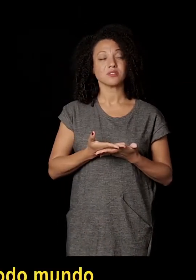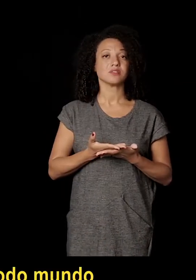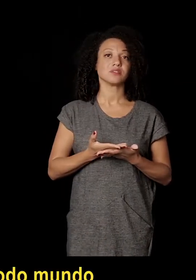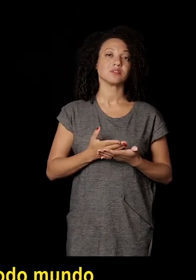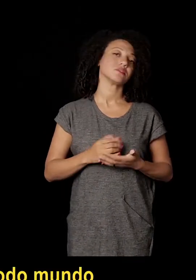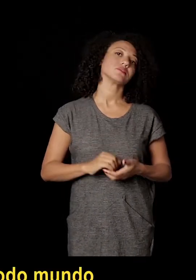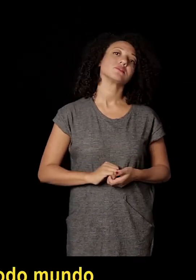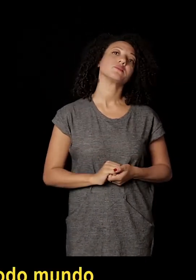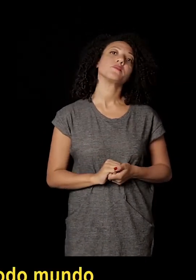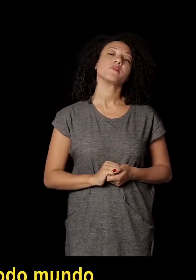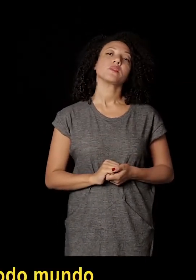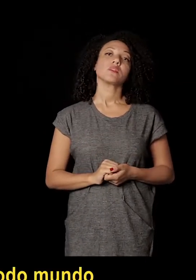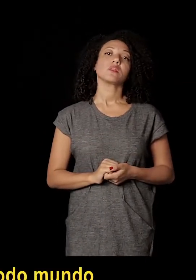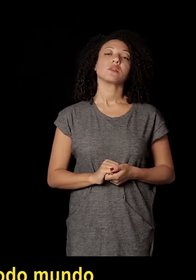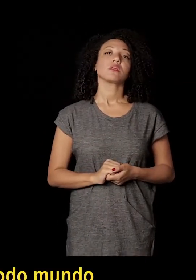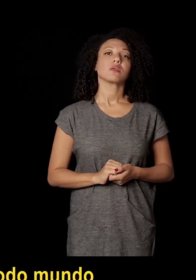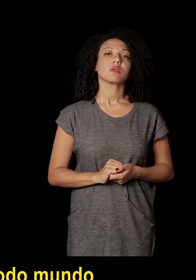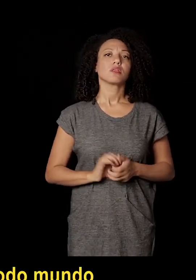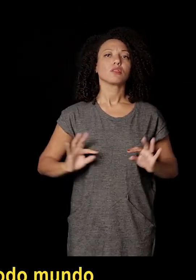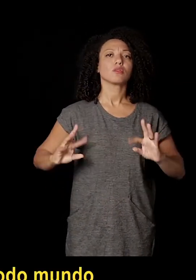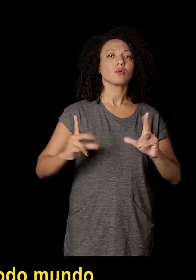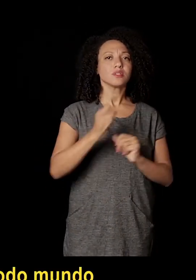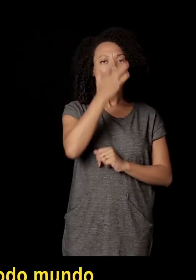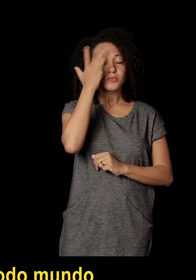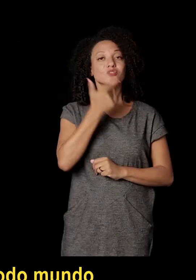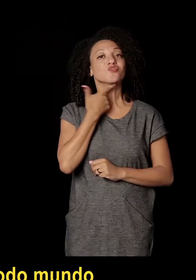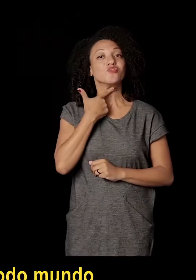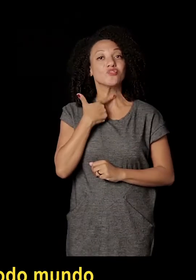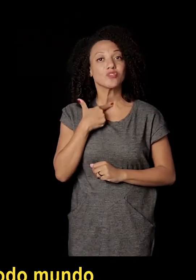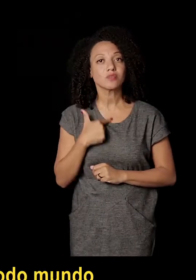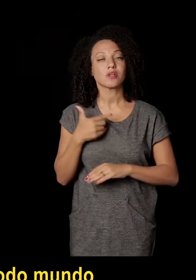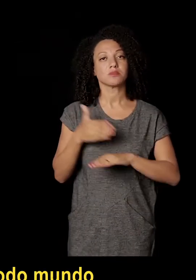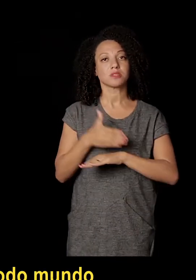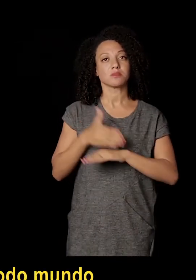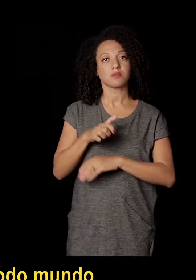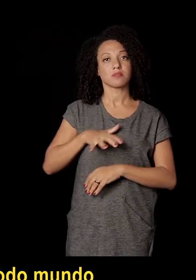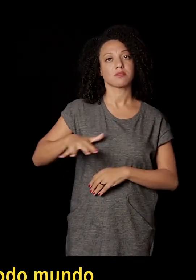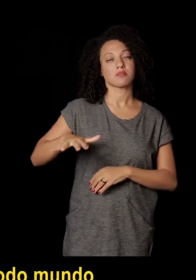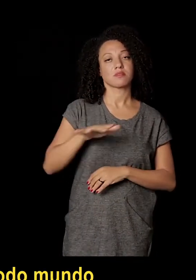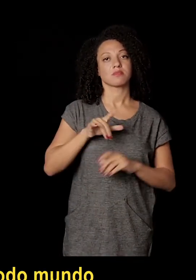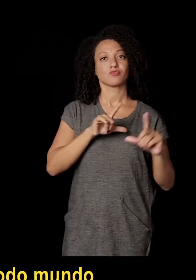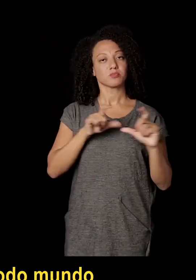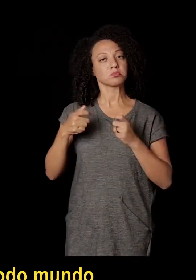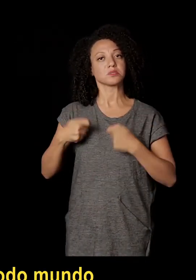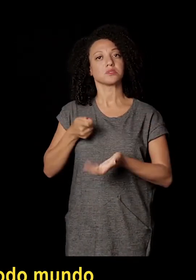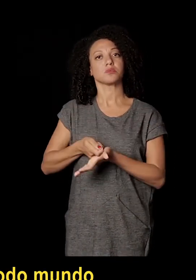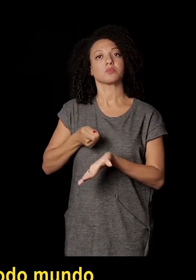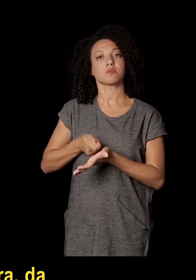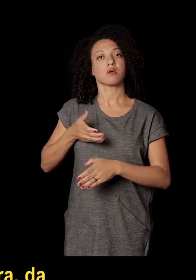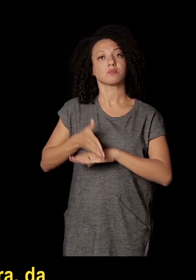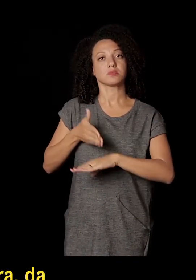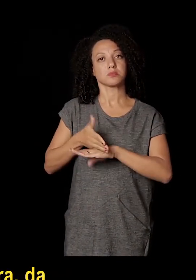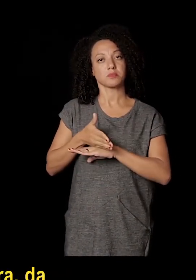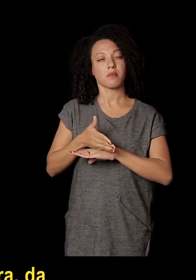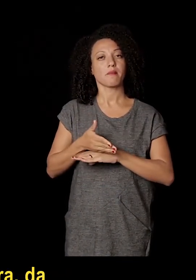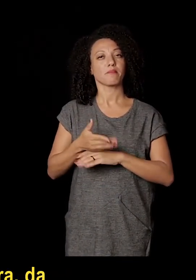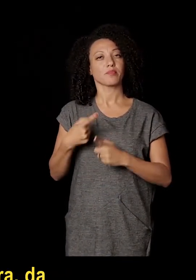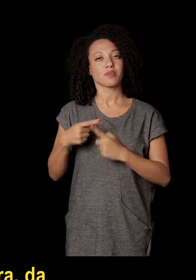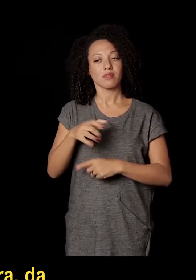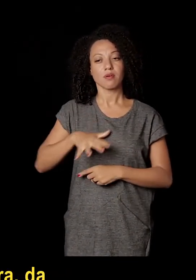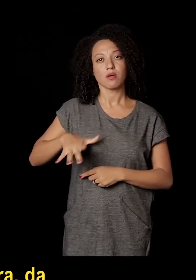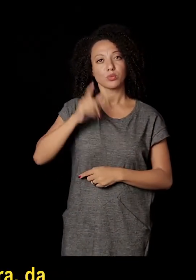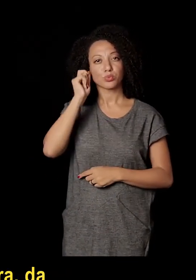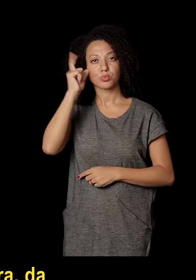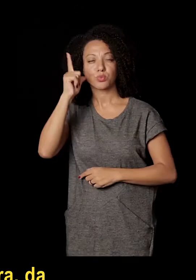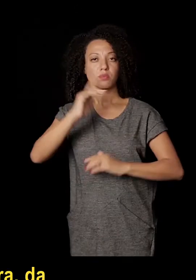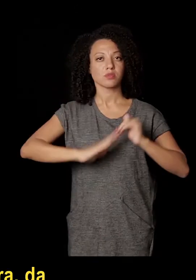Eu acredito que é a obrigação de todo mundo que quer se envolver com esse meio da gestão